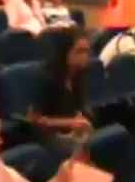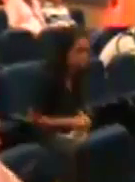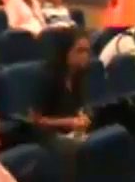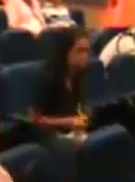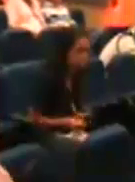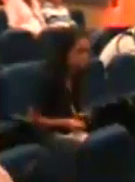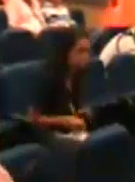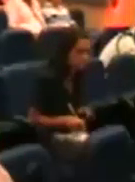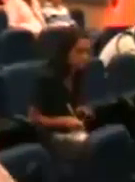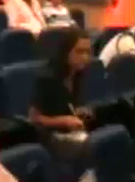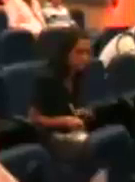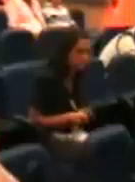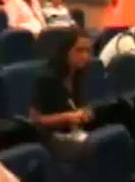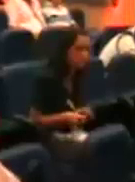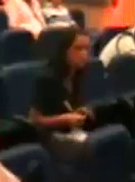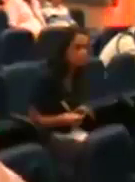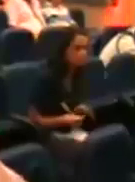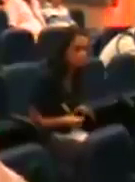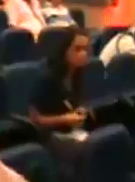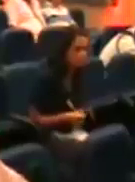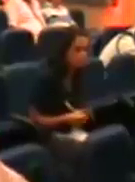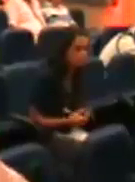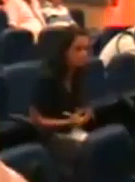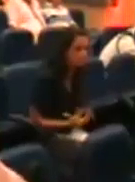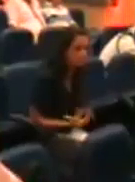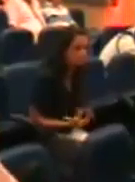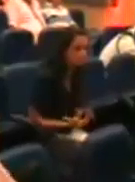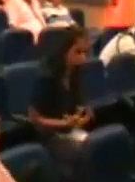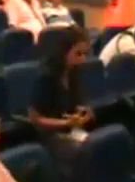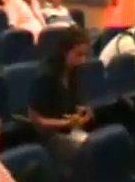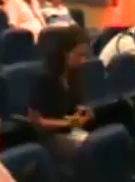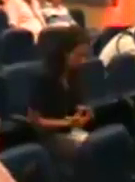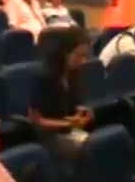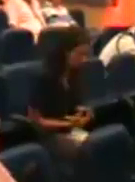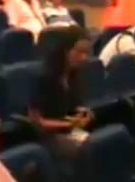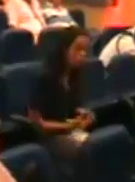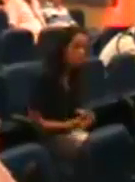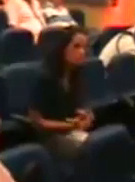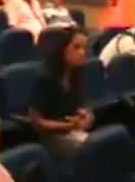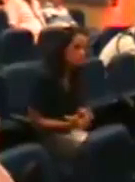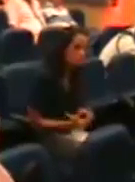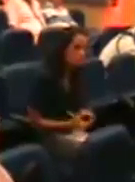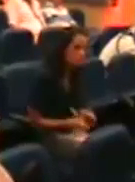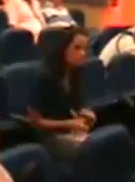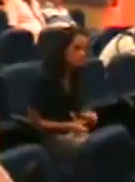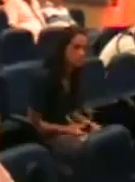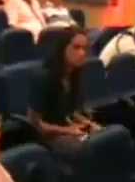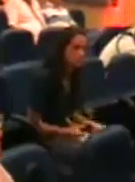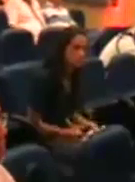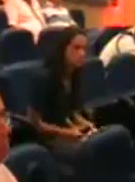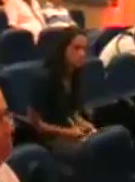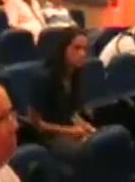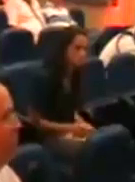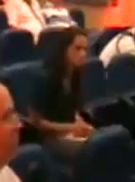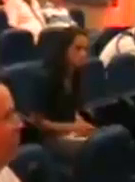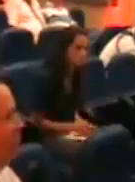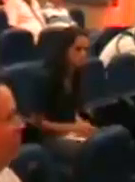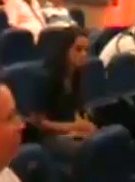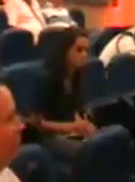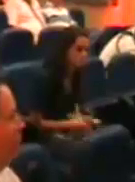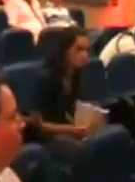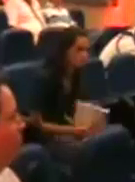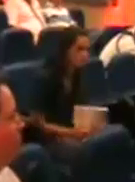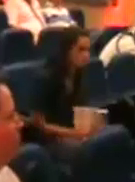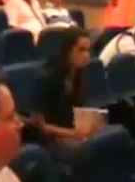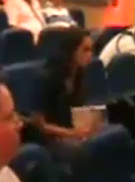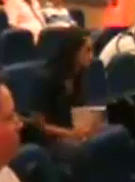Porque aí encerra-se a entrevista coletiva agora, né? Temos alguns minutos para o horário regimental. E aí teremos, aí sim, vamos formar